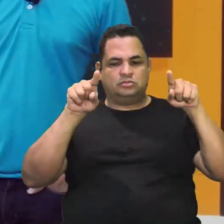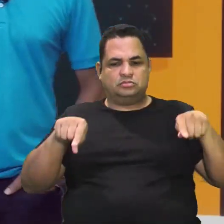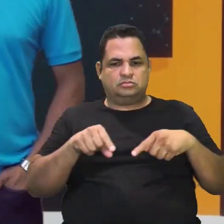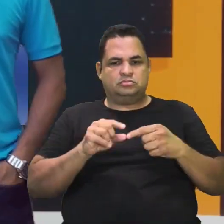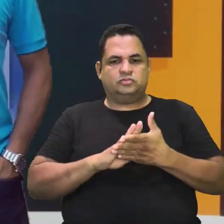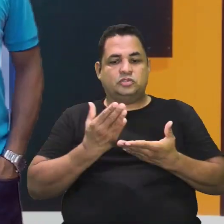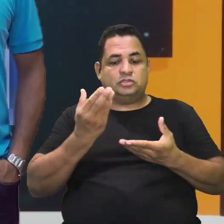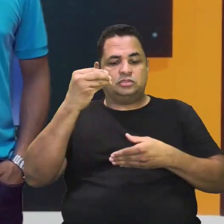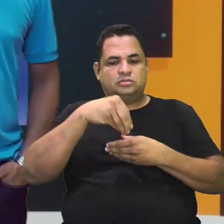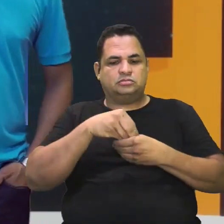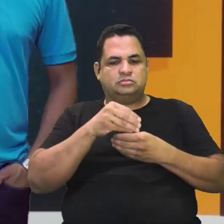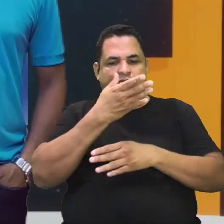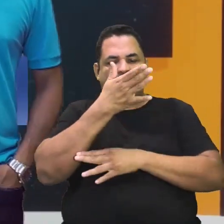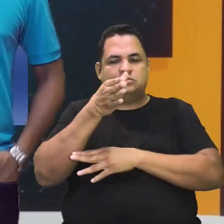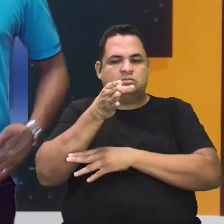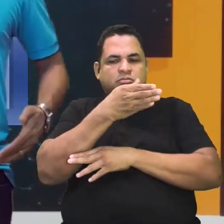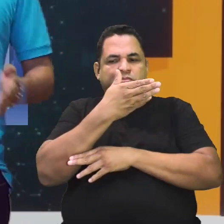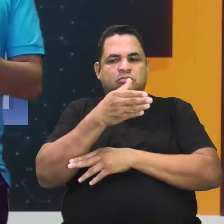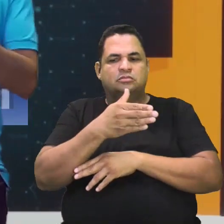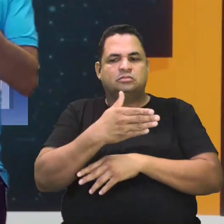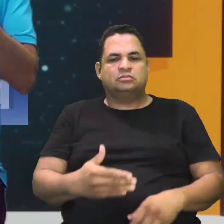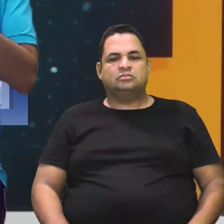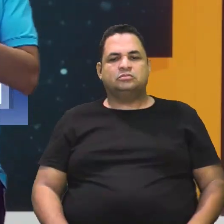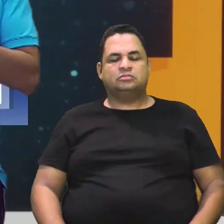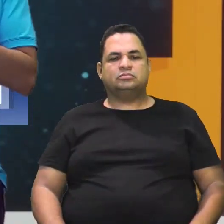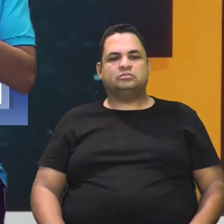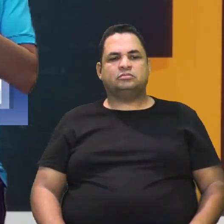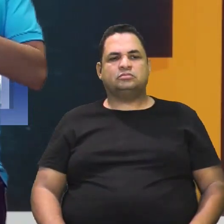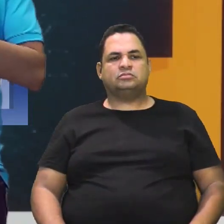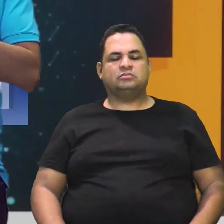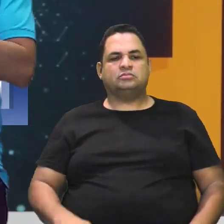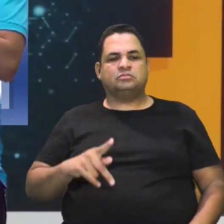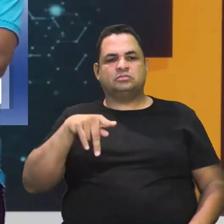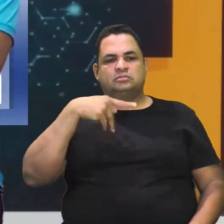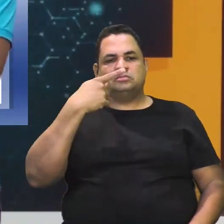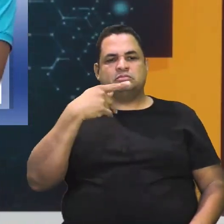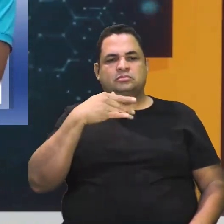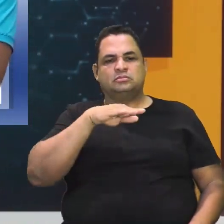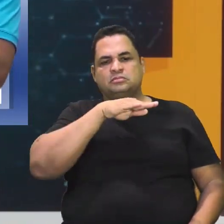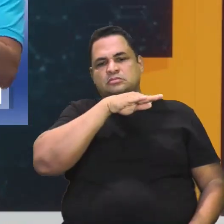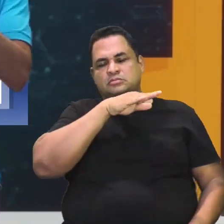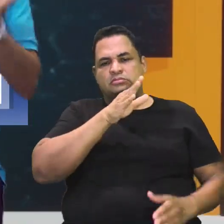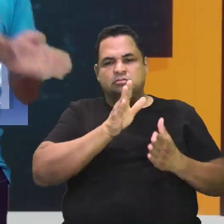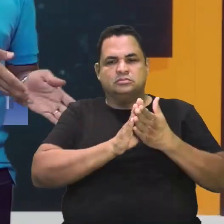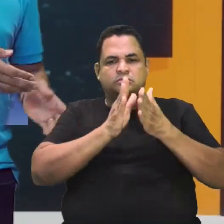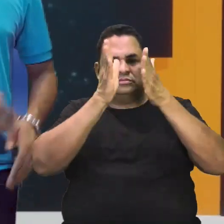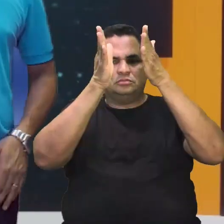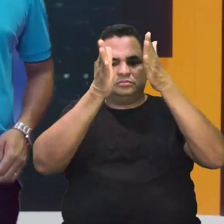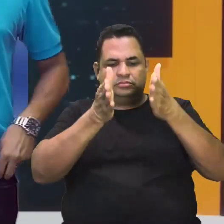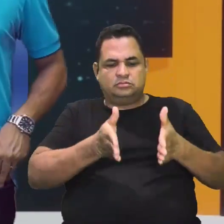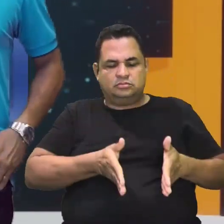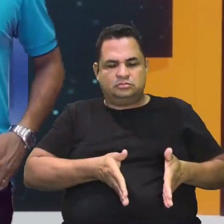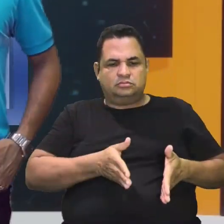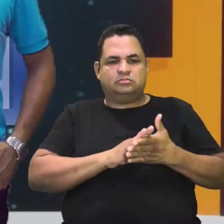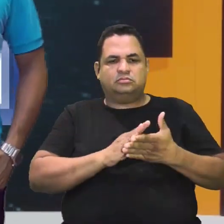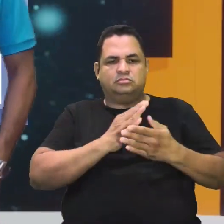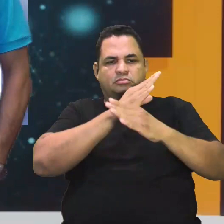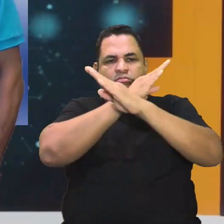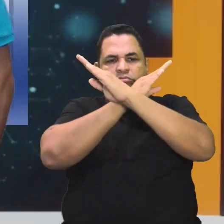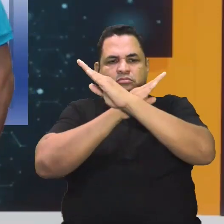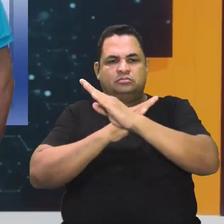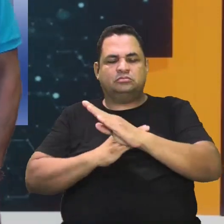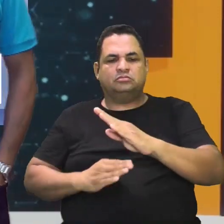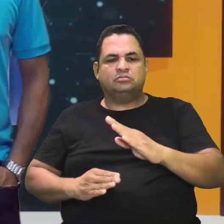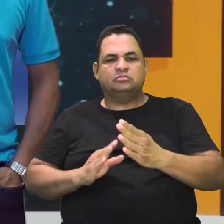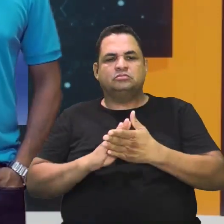traços internos, verdade. Beleza? Então, já que a gente está falando de retas paralelas e concorrentes, agora